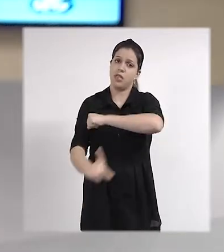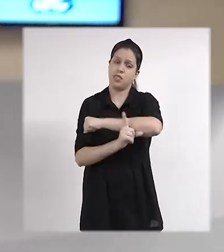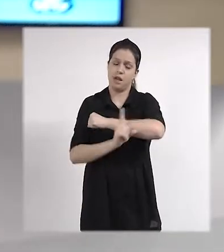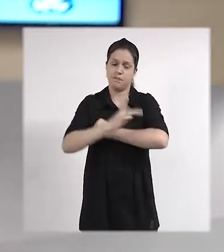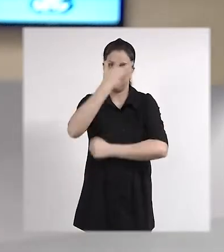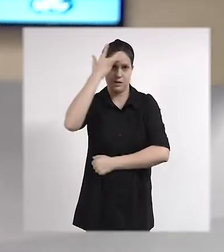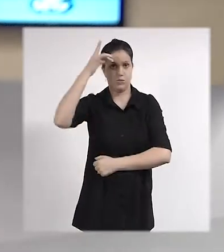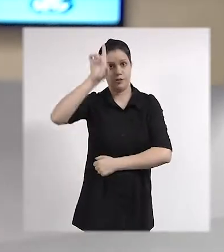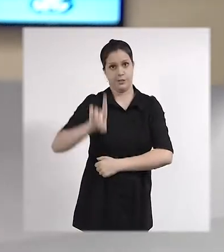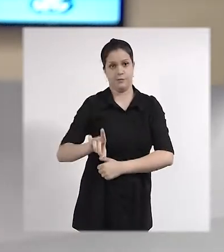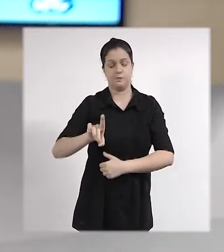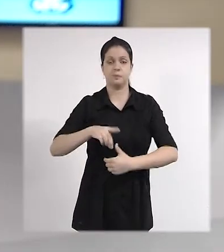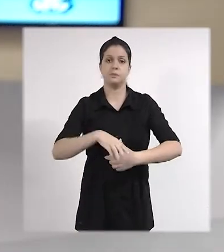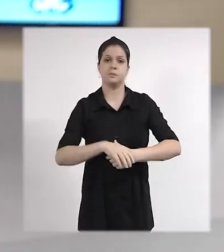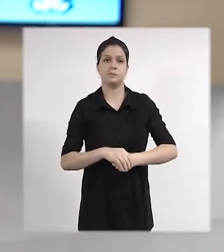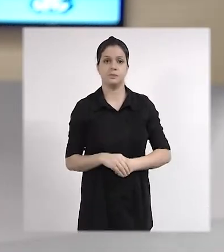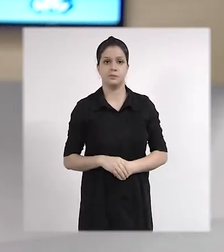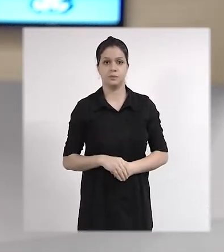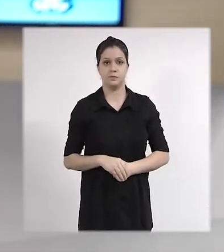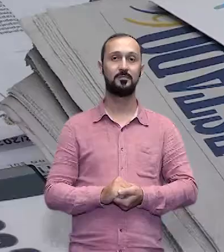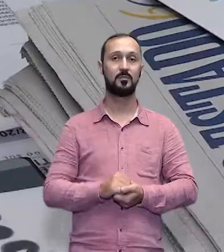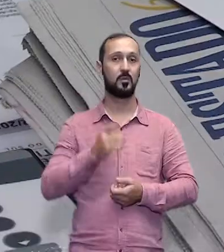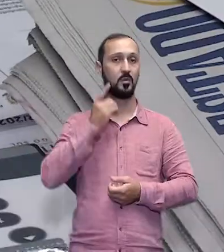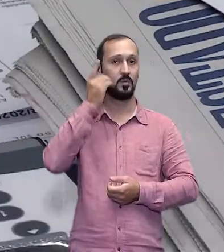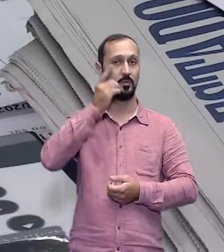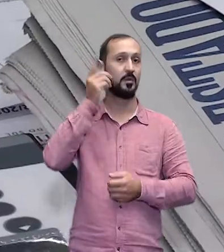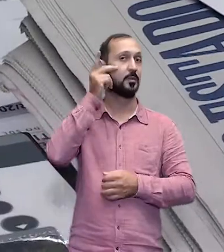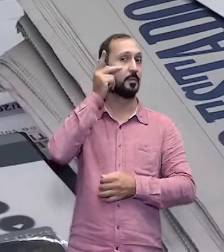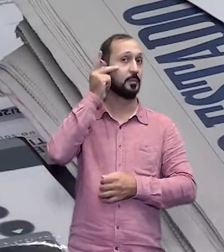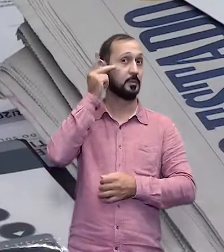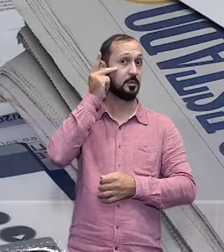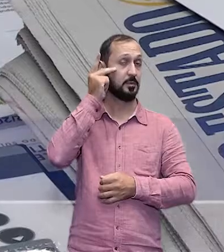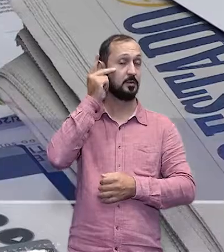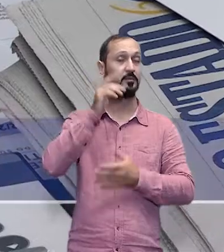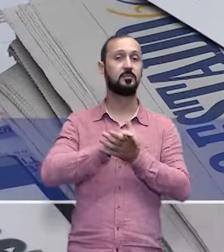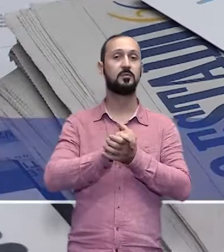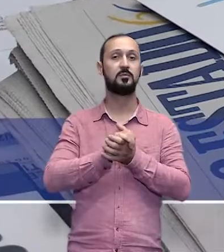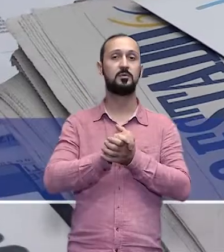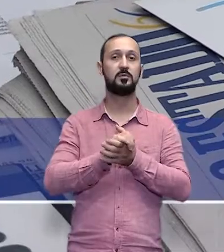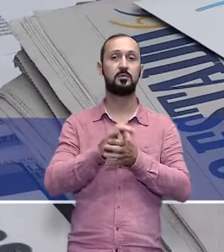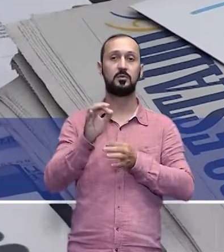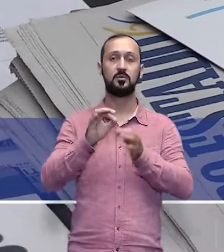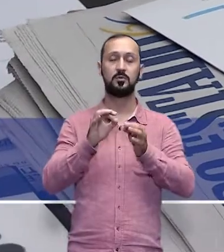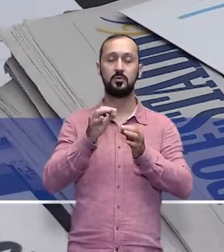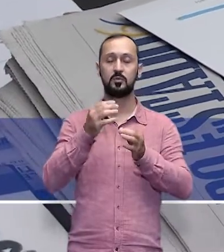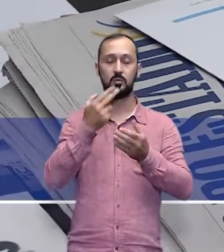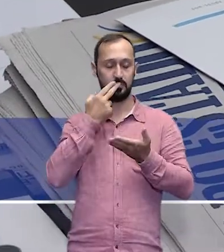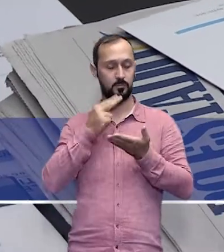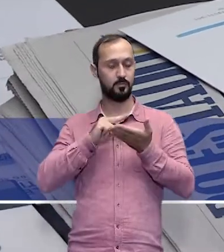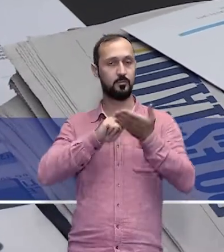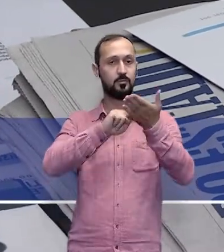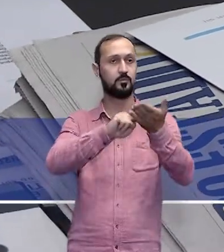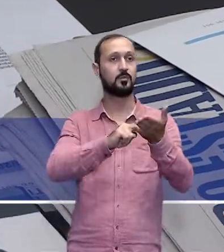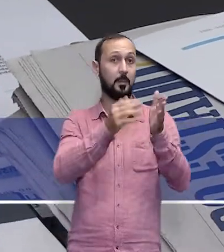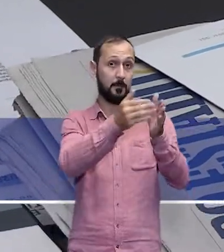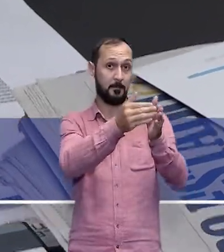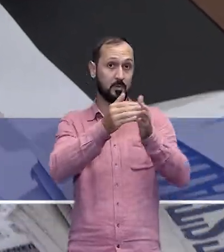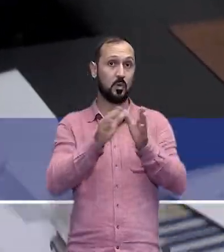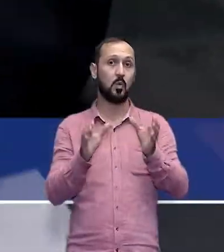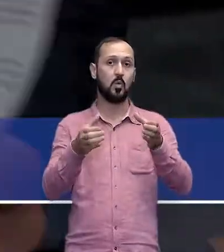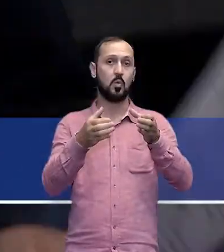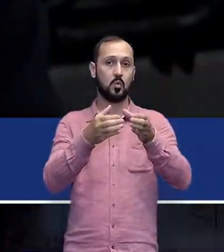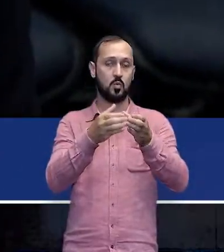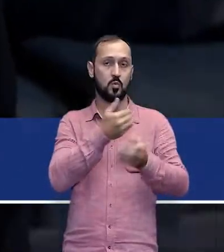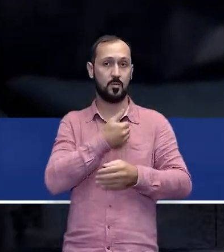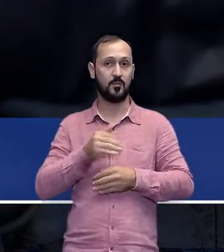que atendem pessoas com deficiência. O deputado Pedro Kemp, do PT, encaminhou uma indicação